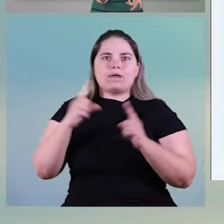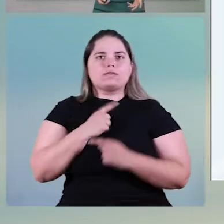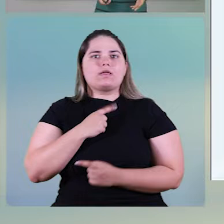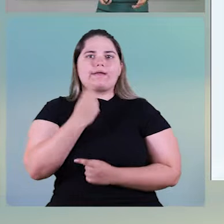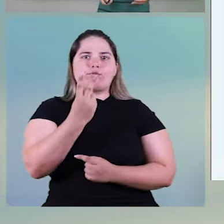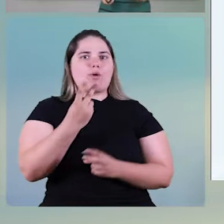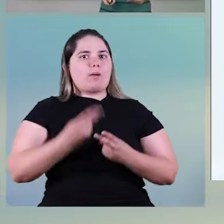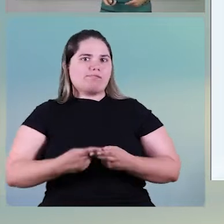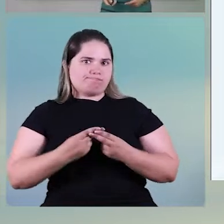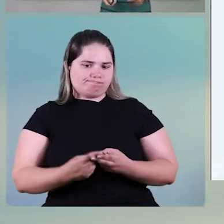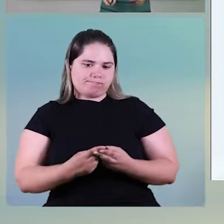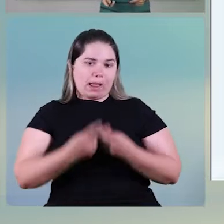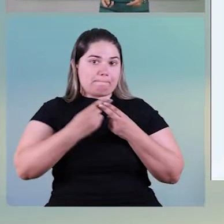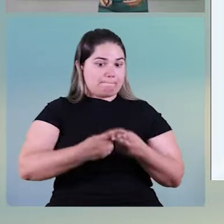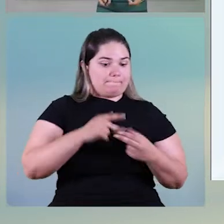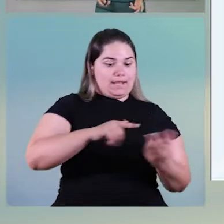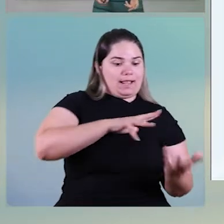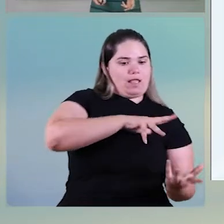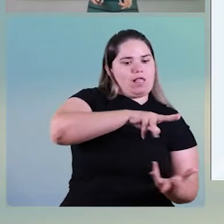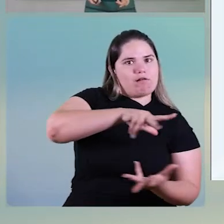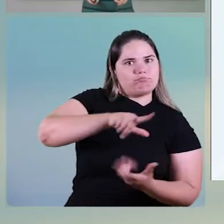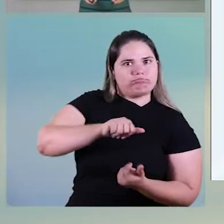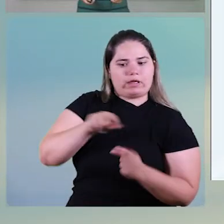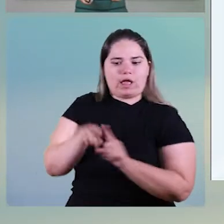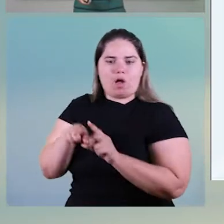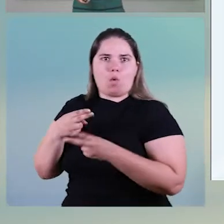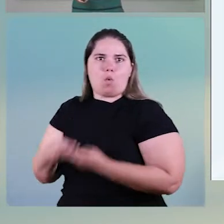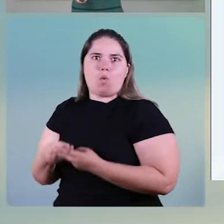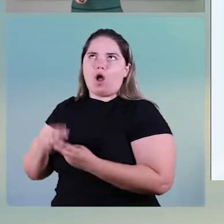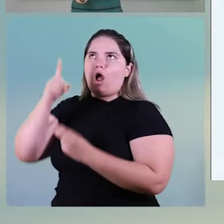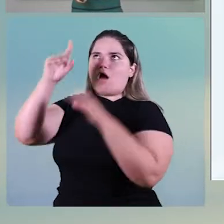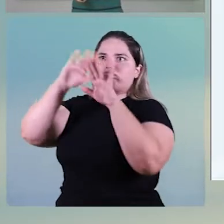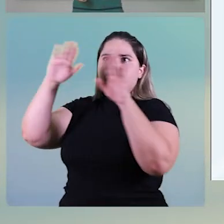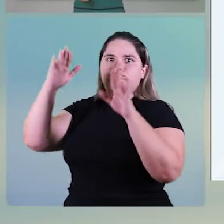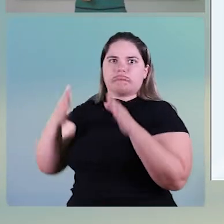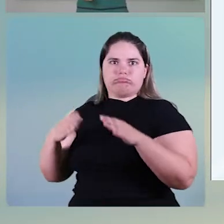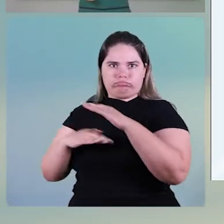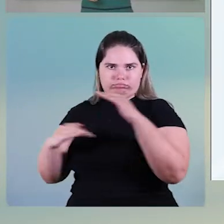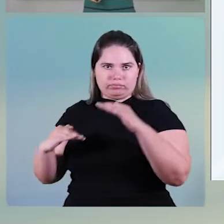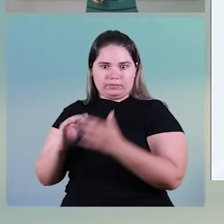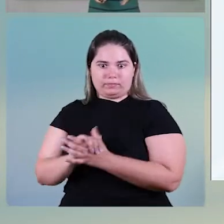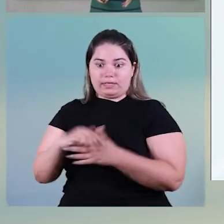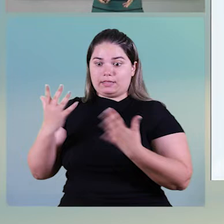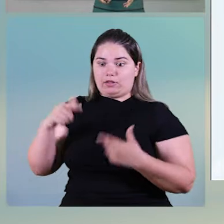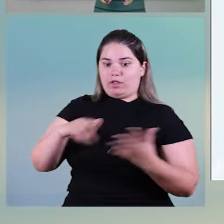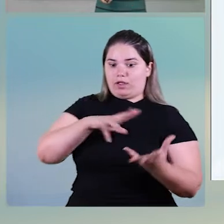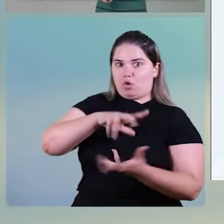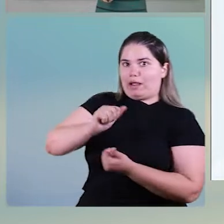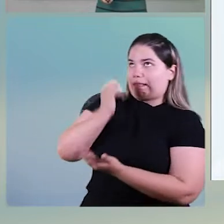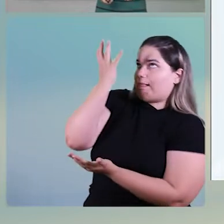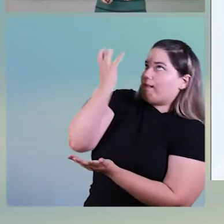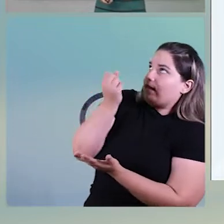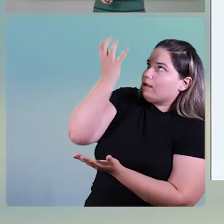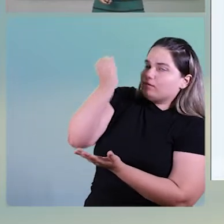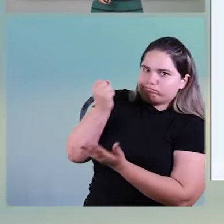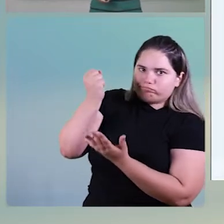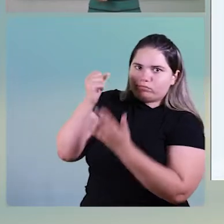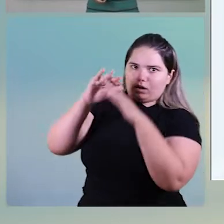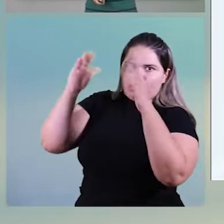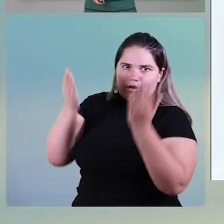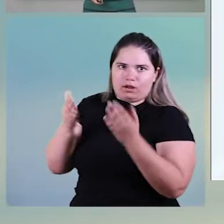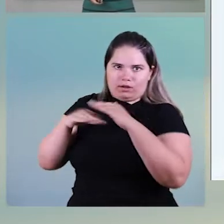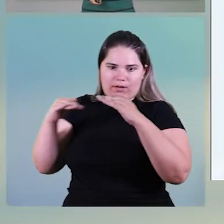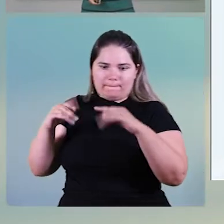duas massas, a massa do planeta e a massa da caixa, a Terra atrai a caixa e a caixa